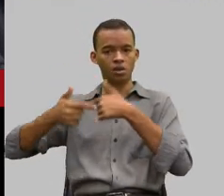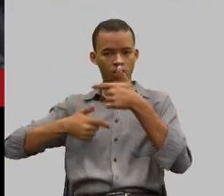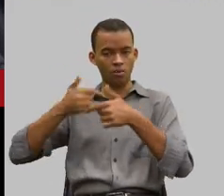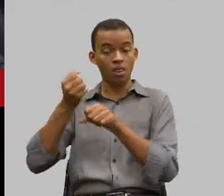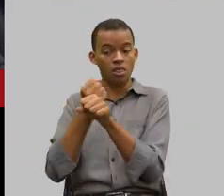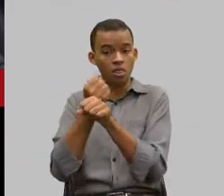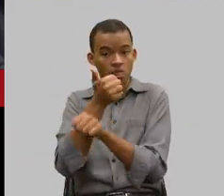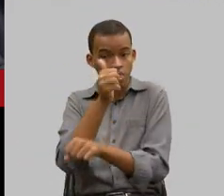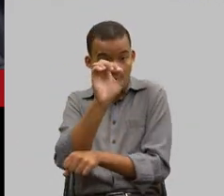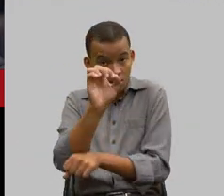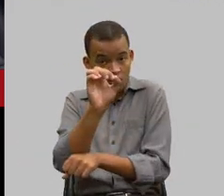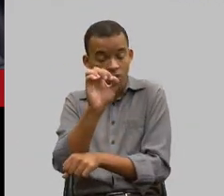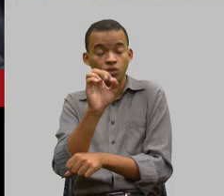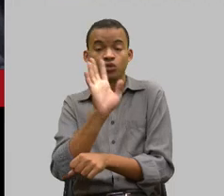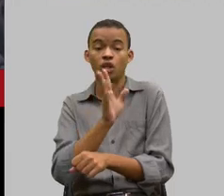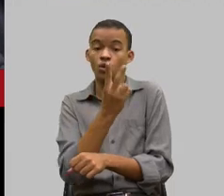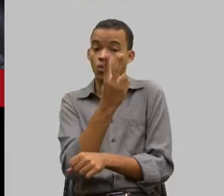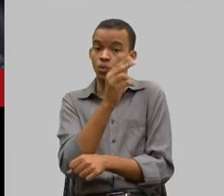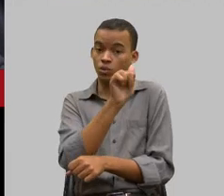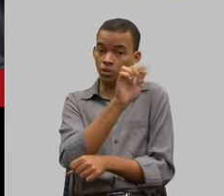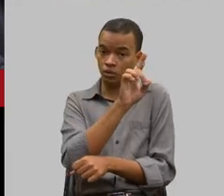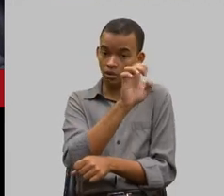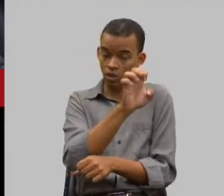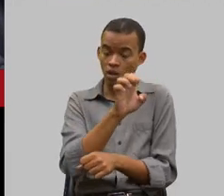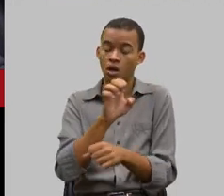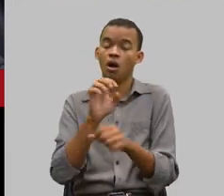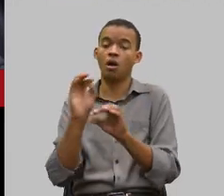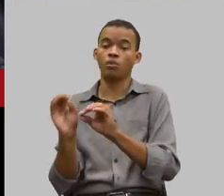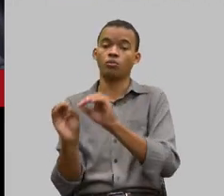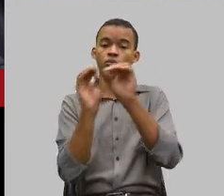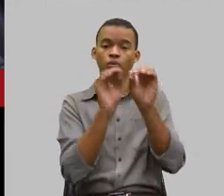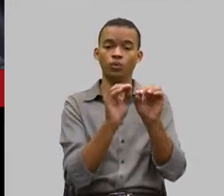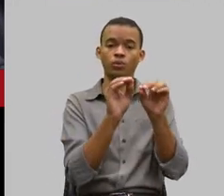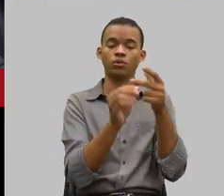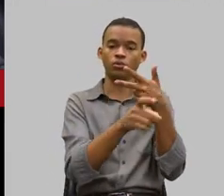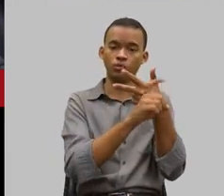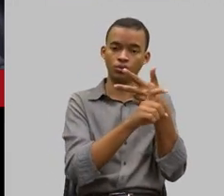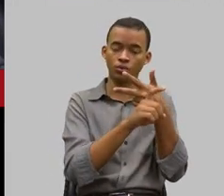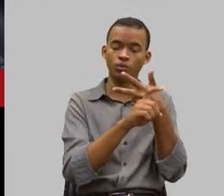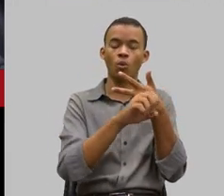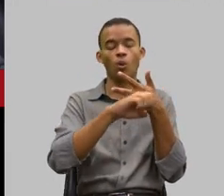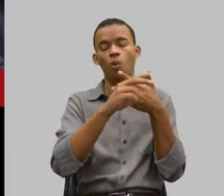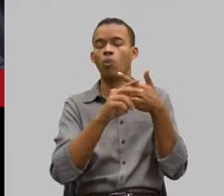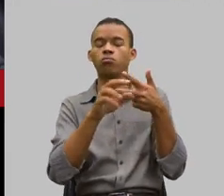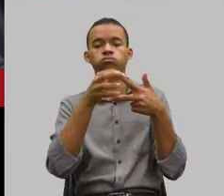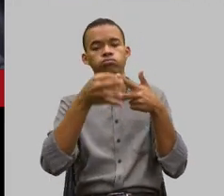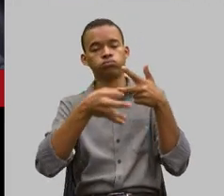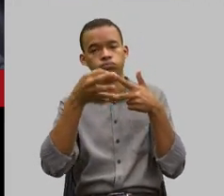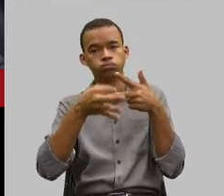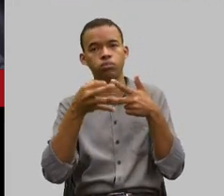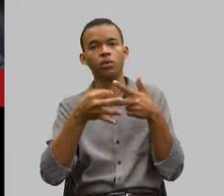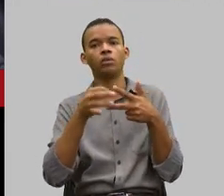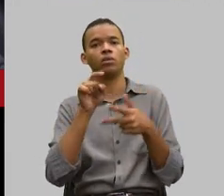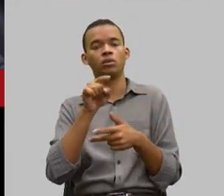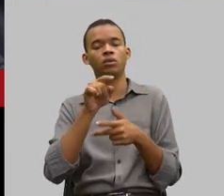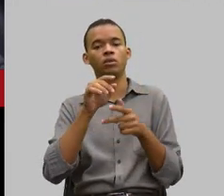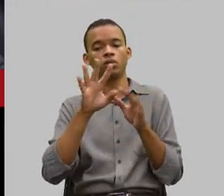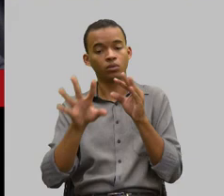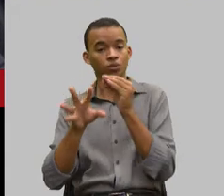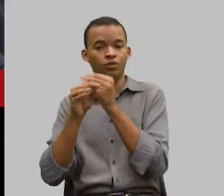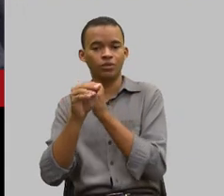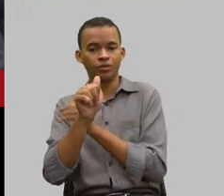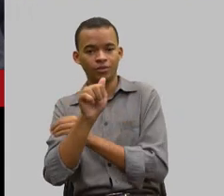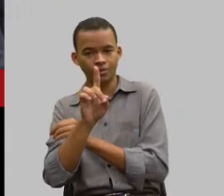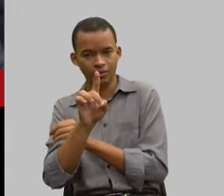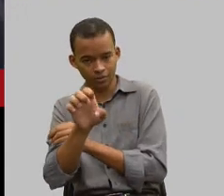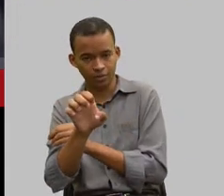pro executivo ou foi pro Judiciário no judiciário Estão levando e Aproveitando os ads no Ministério Público Estão